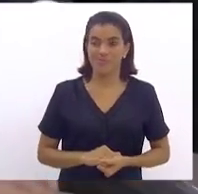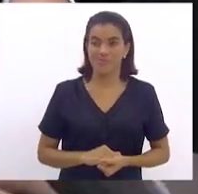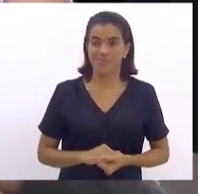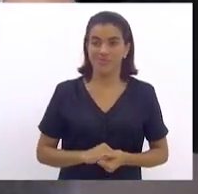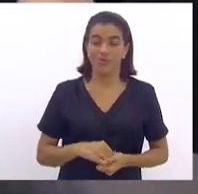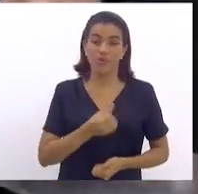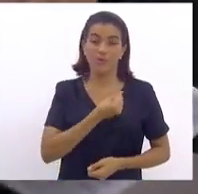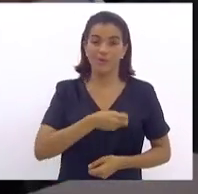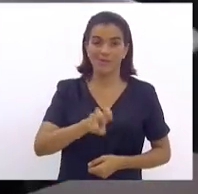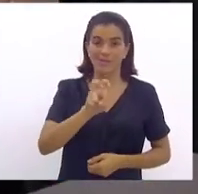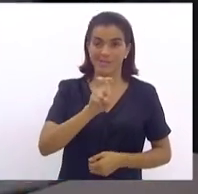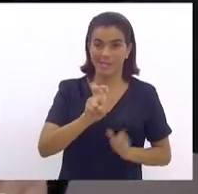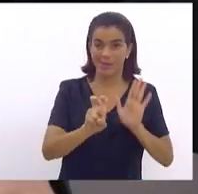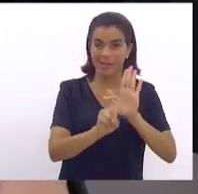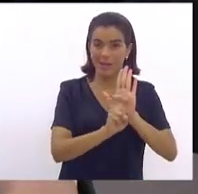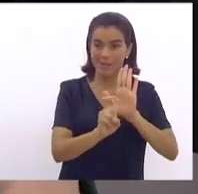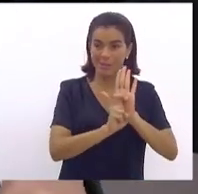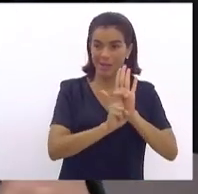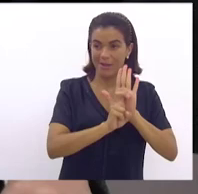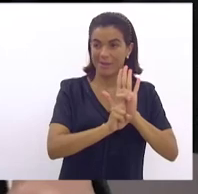pauta.